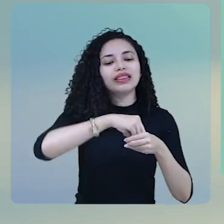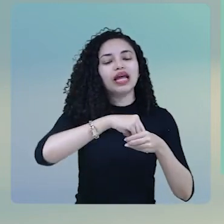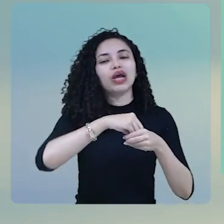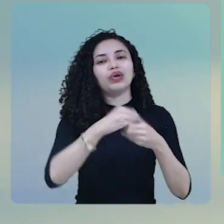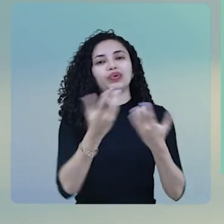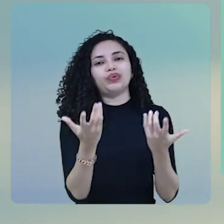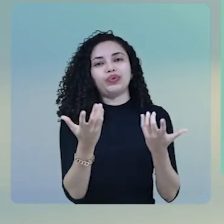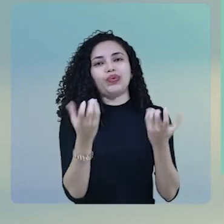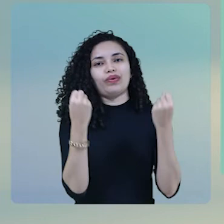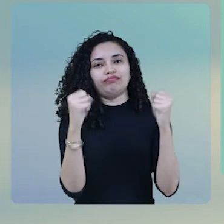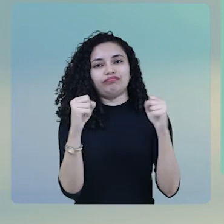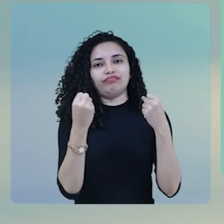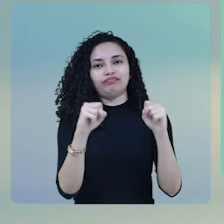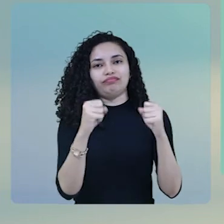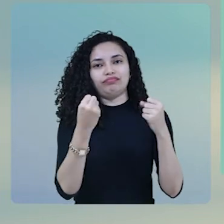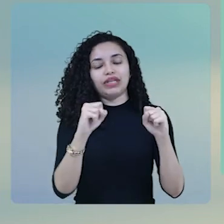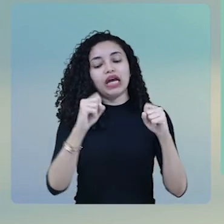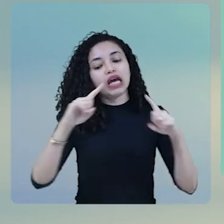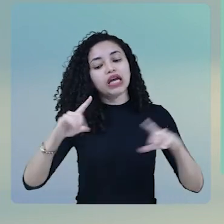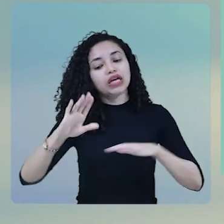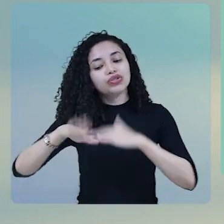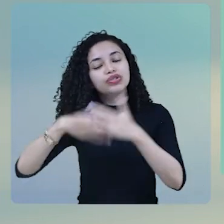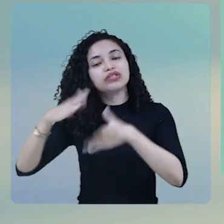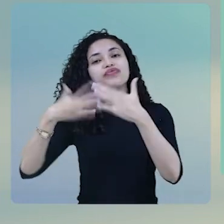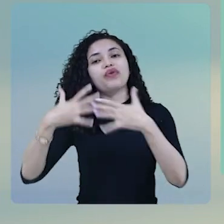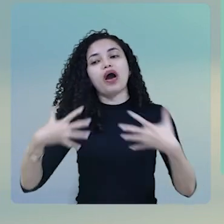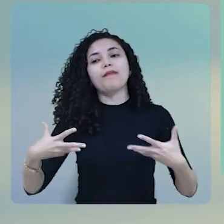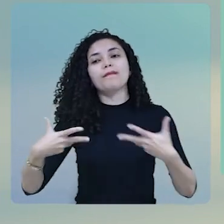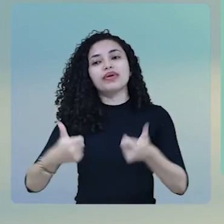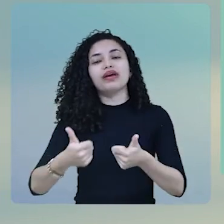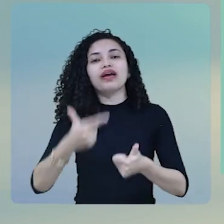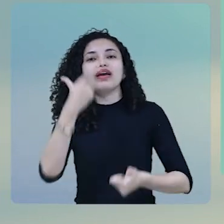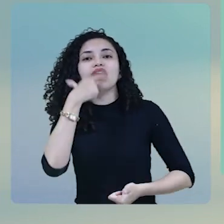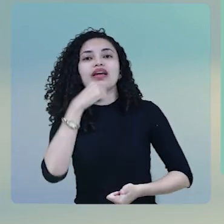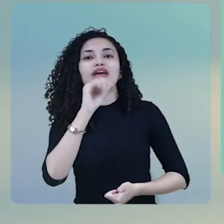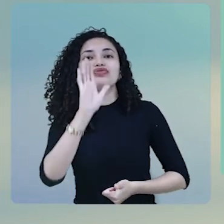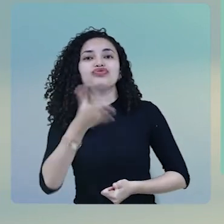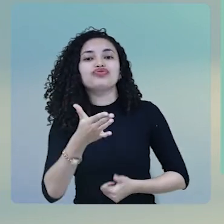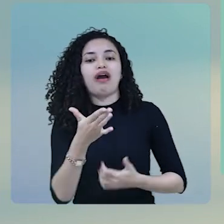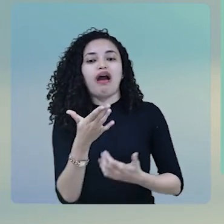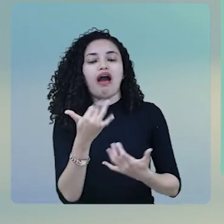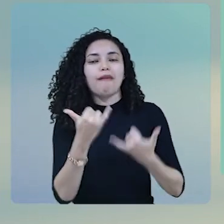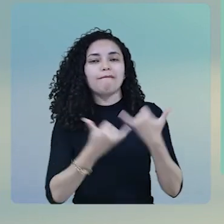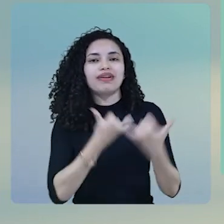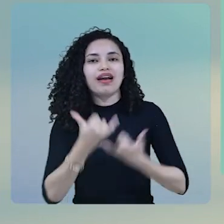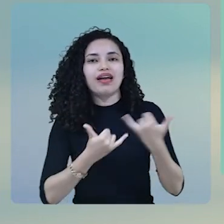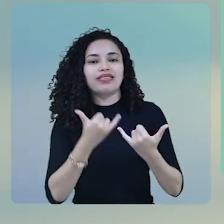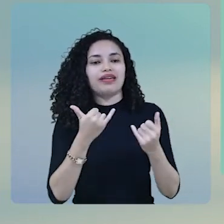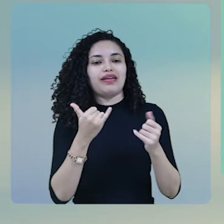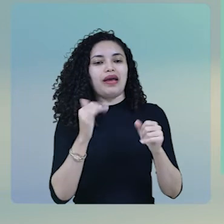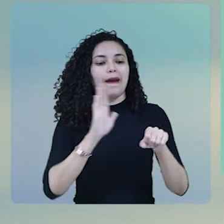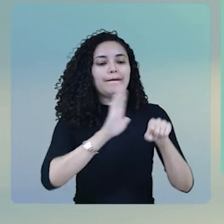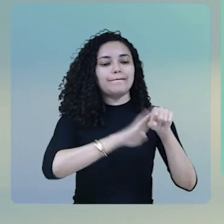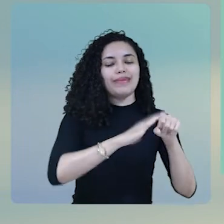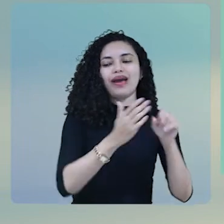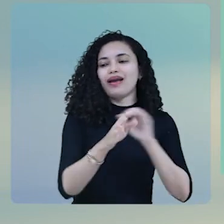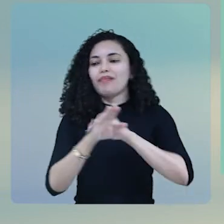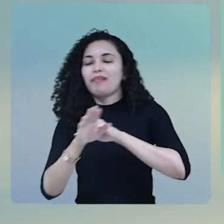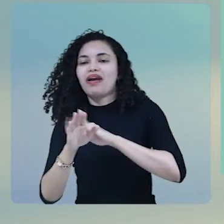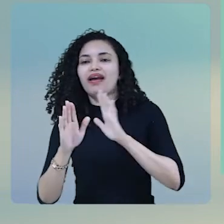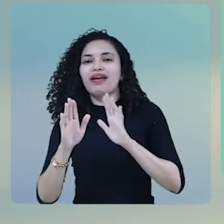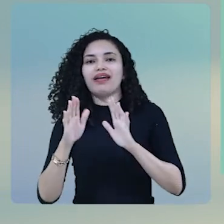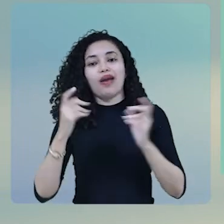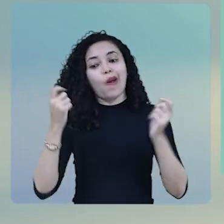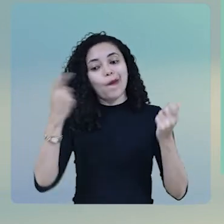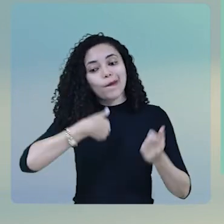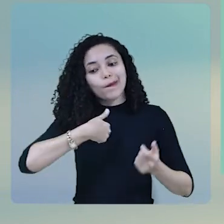trás. Que tipos de brincadeiras lá na educação física vocês acham que desenvolvem as agilidades de vocês?